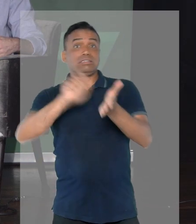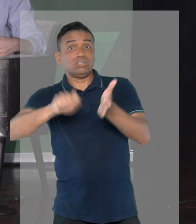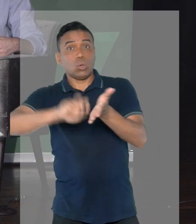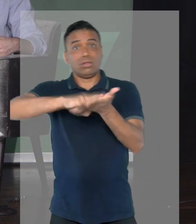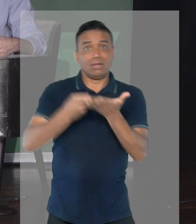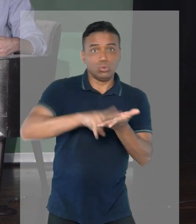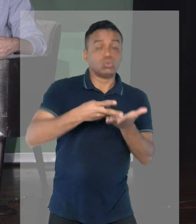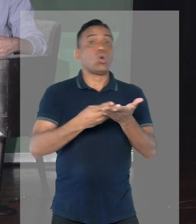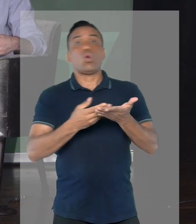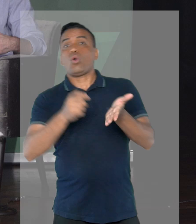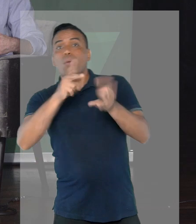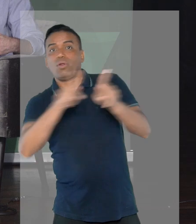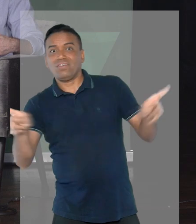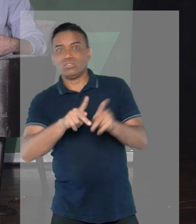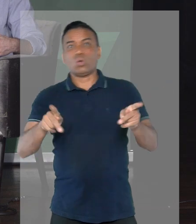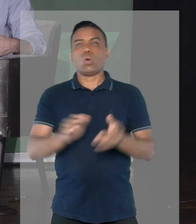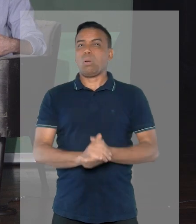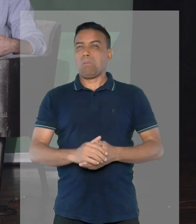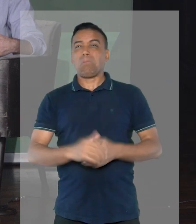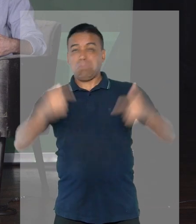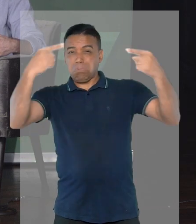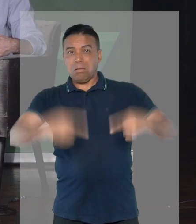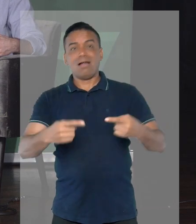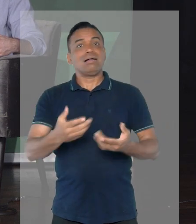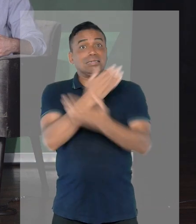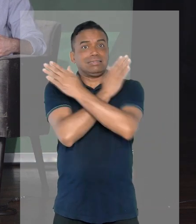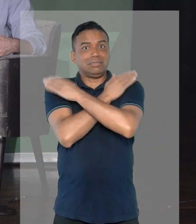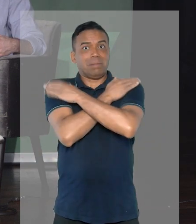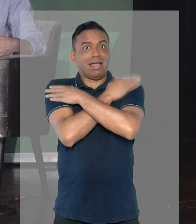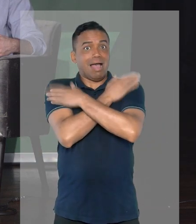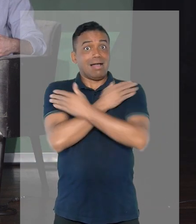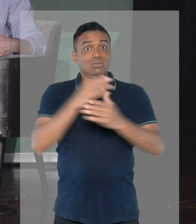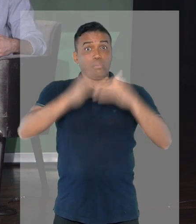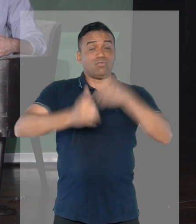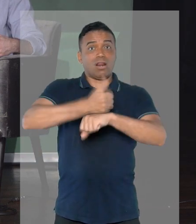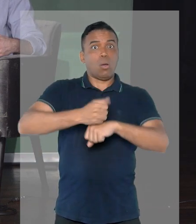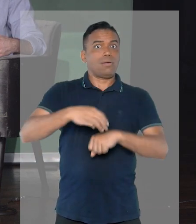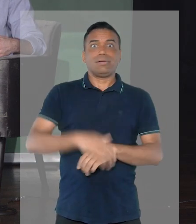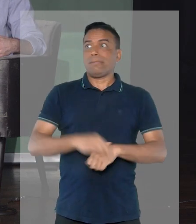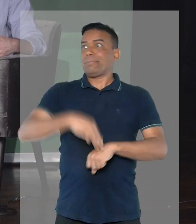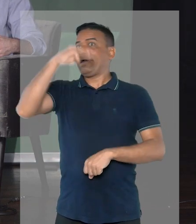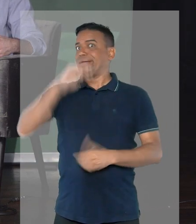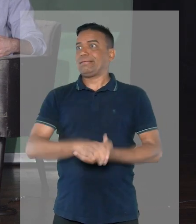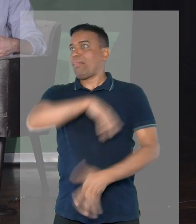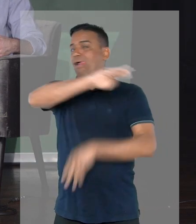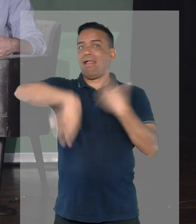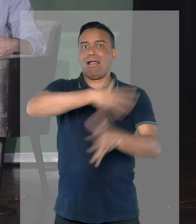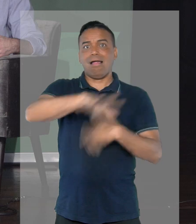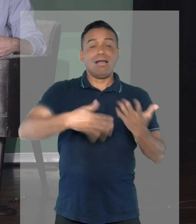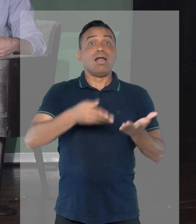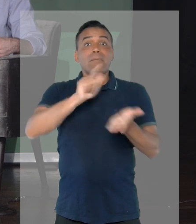tradutor, professor, polemista, freelancer, desempregado profissional, mestre em desastres, guardador